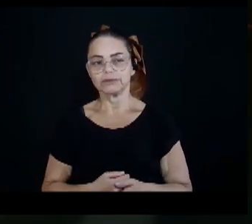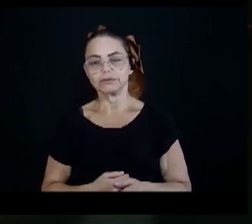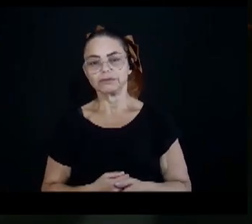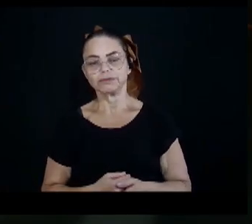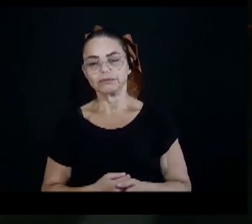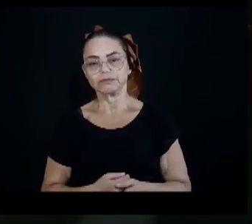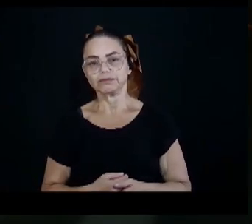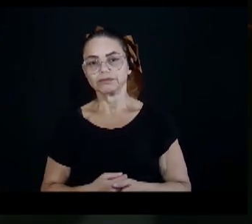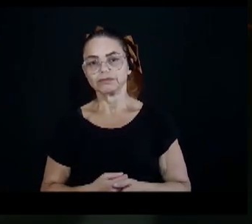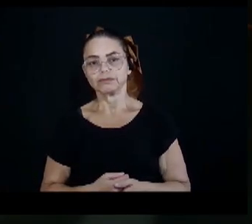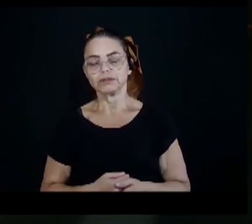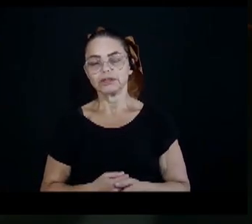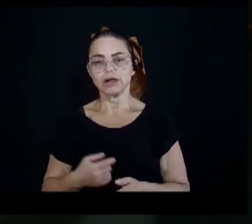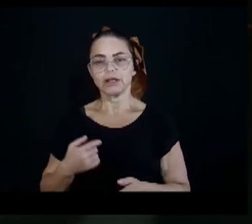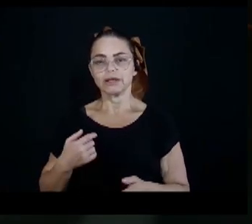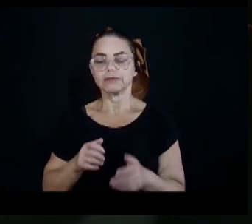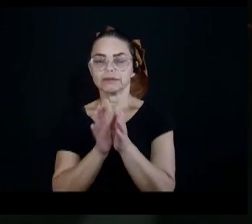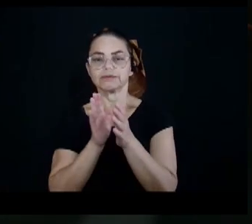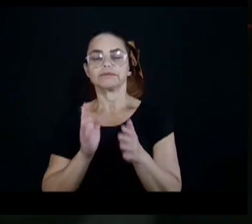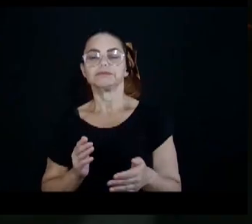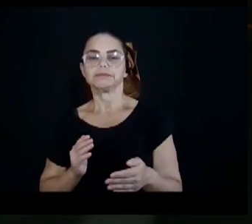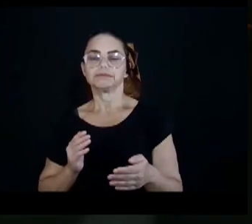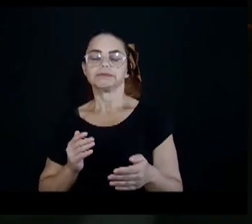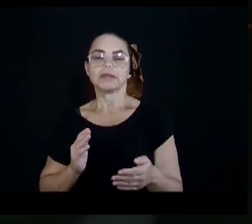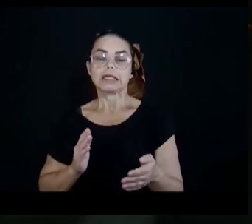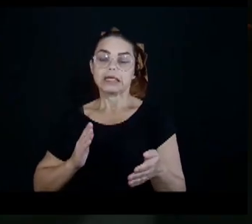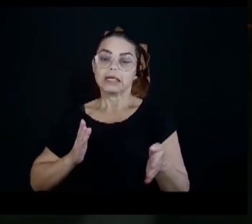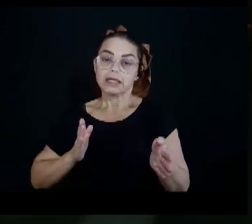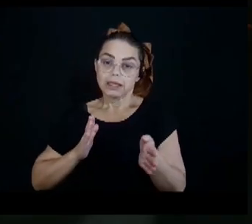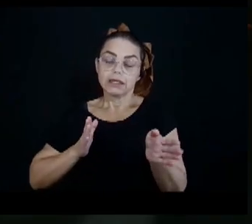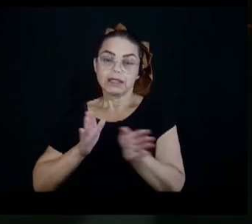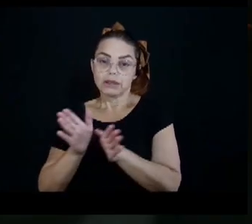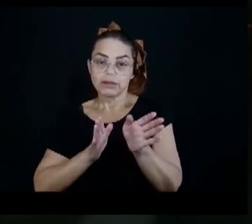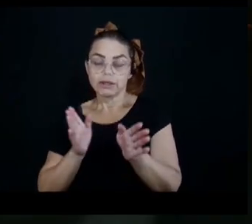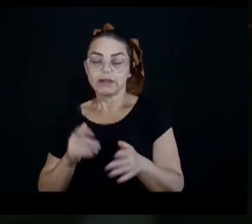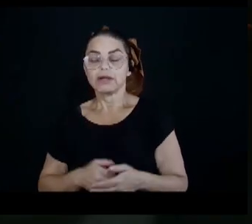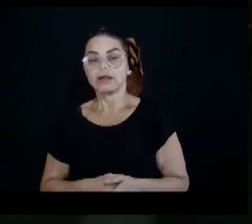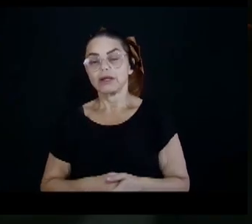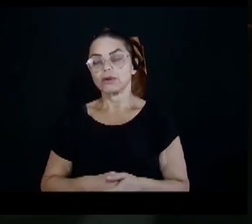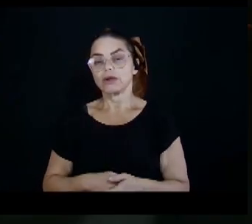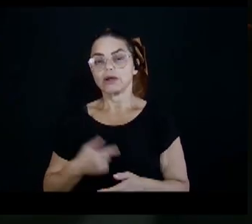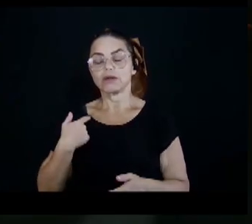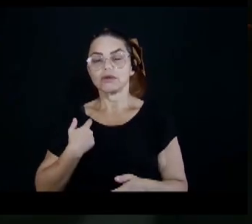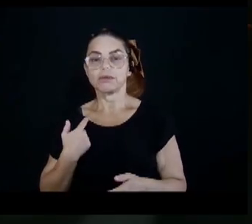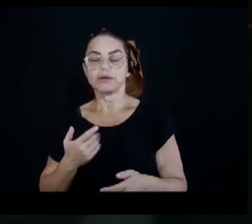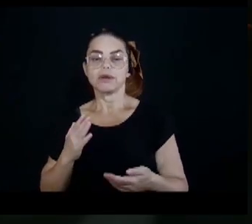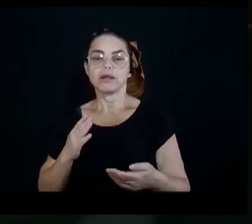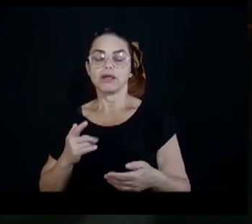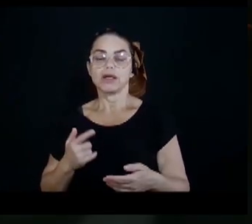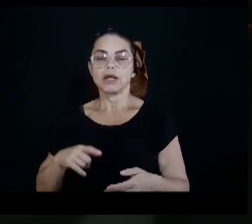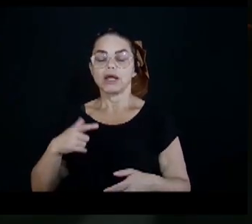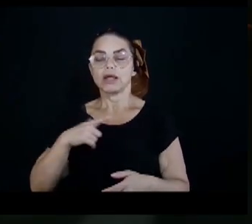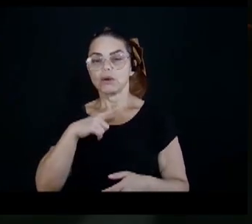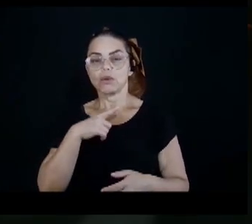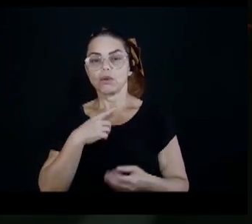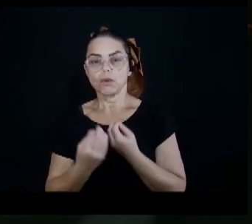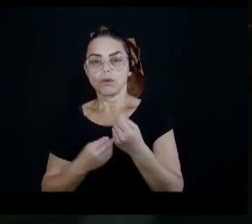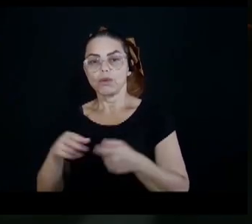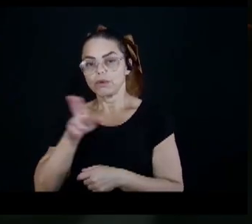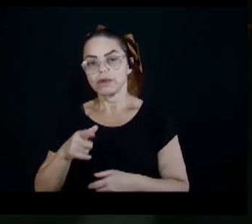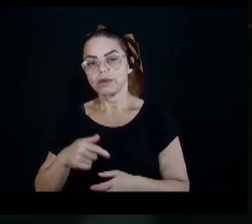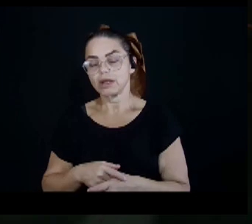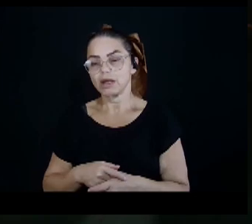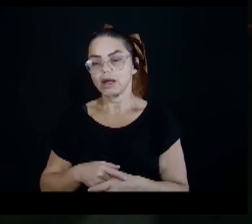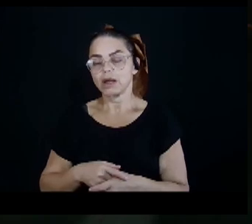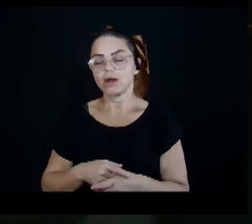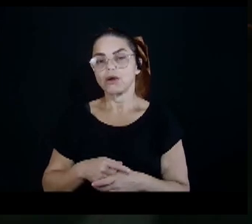acesso, né, desses medicamentos aí após o fim da patente. Vamos